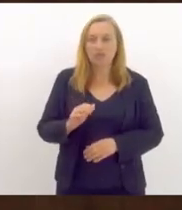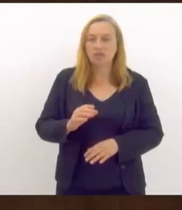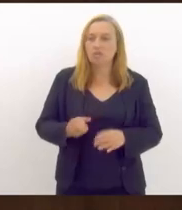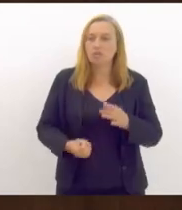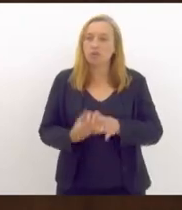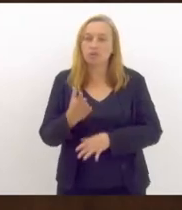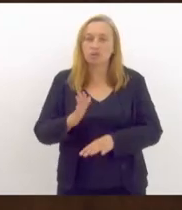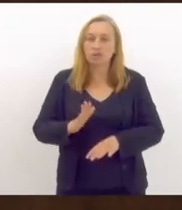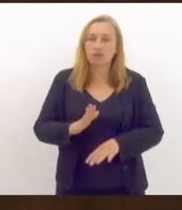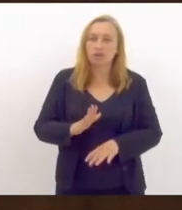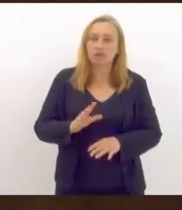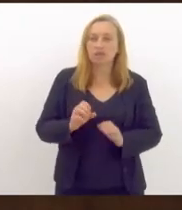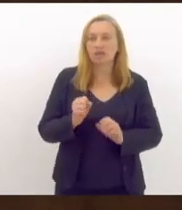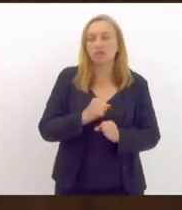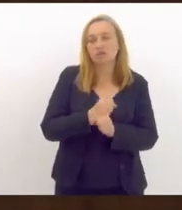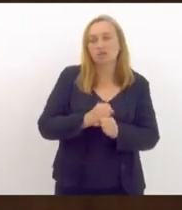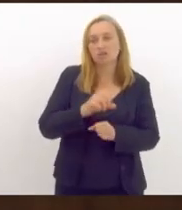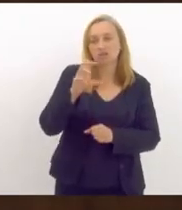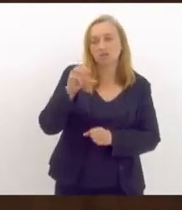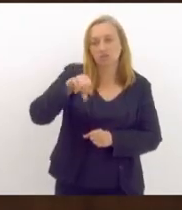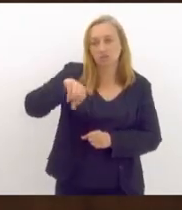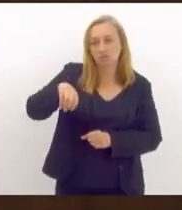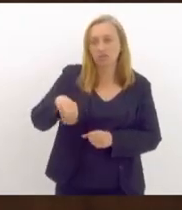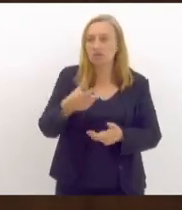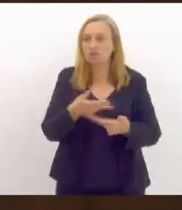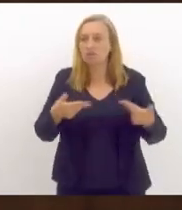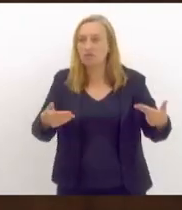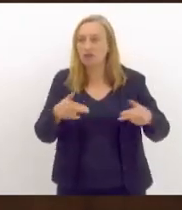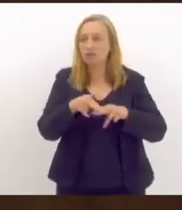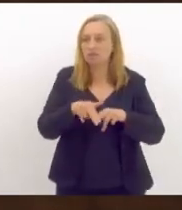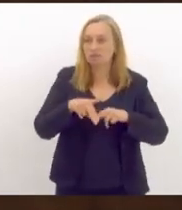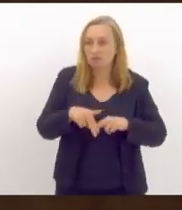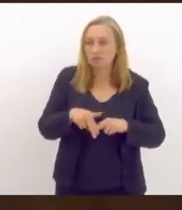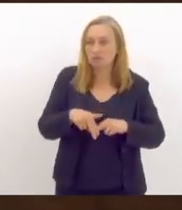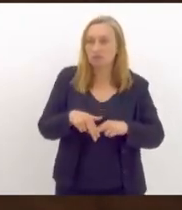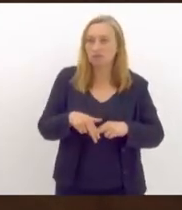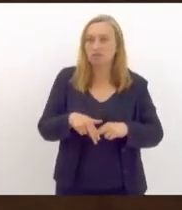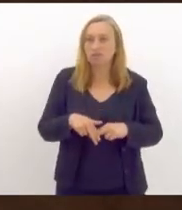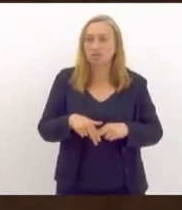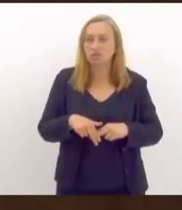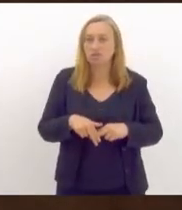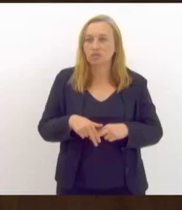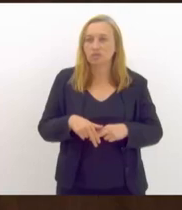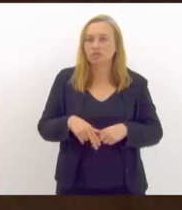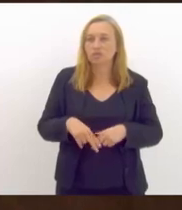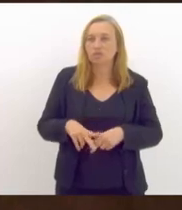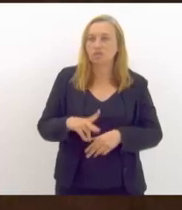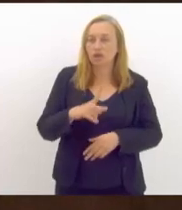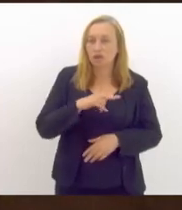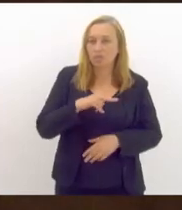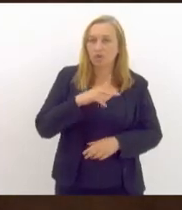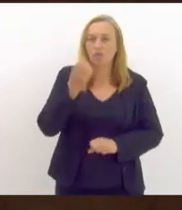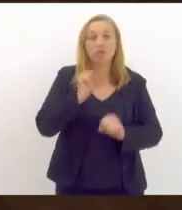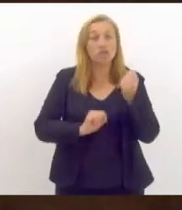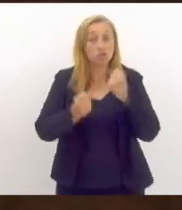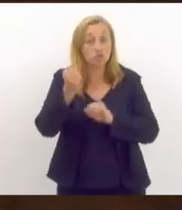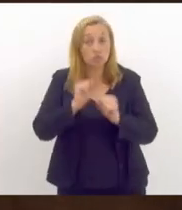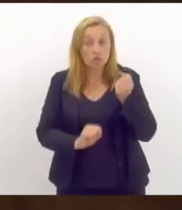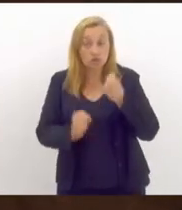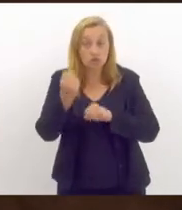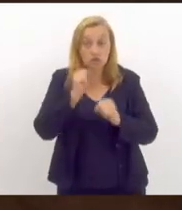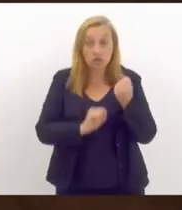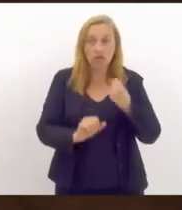até a década de 90 por uma série de razões especificamente a própria indústria do audiovisual